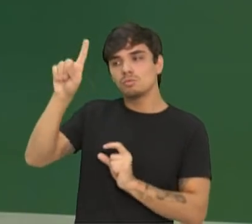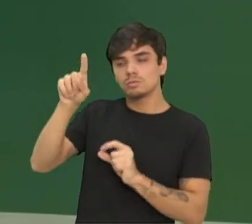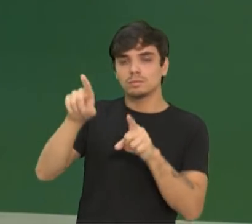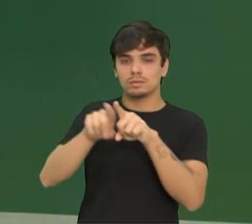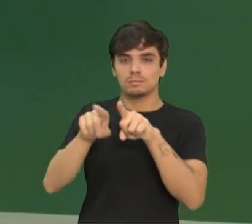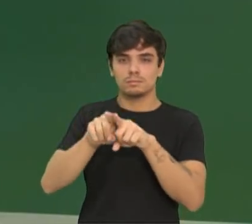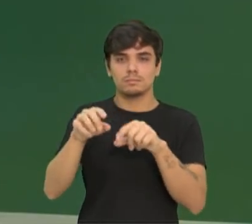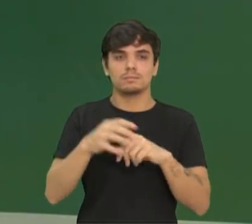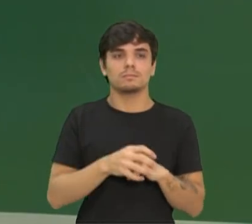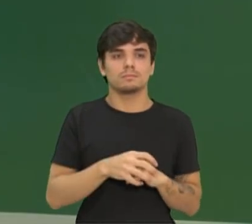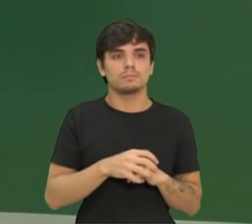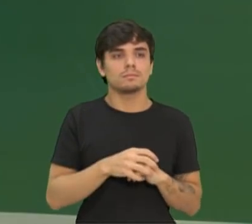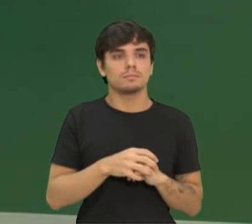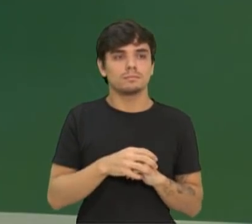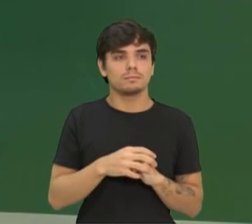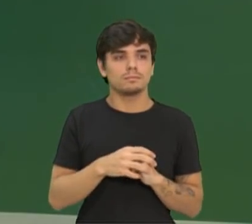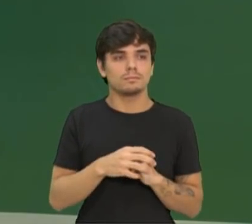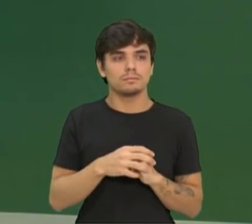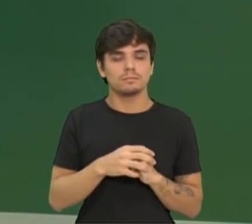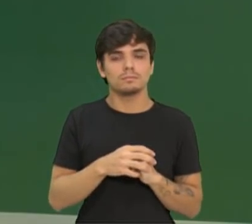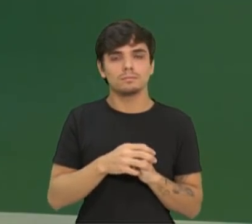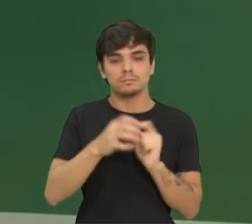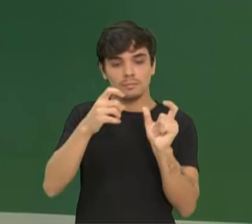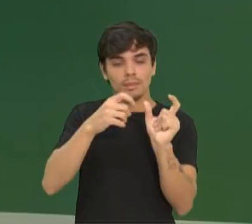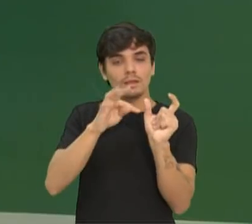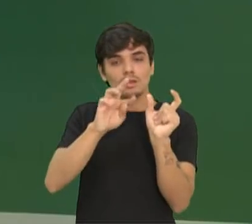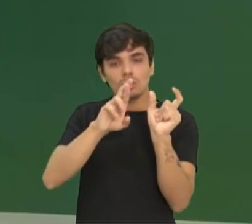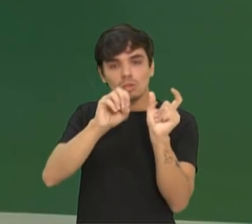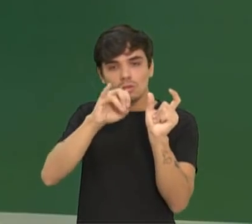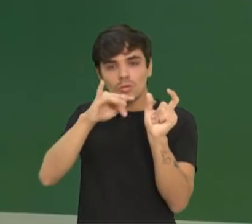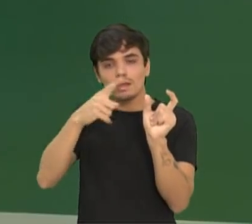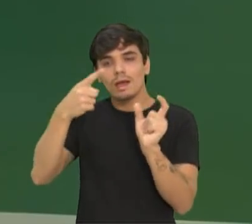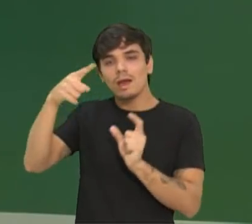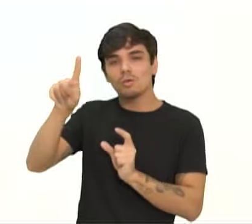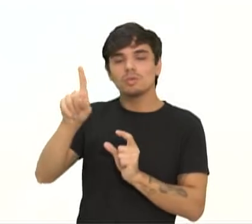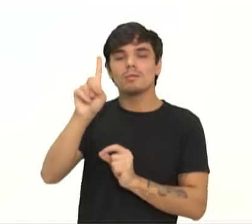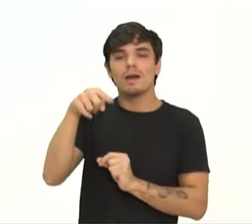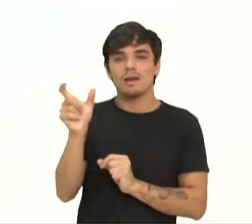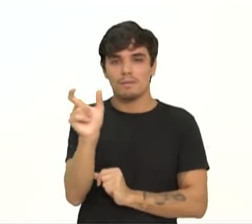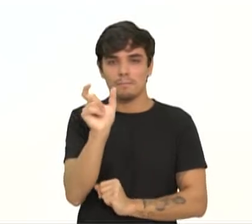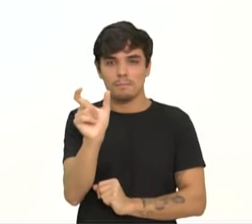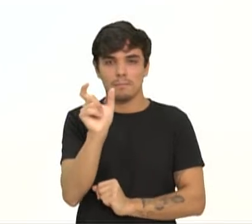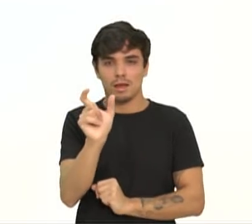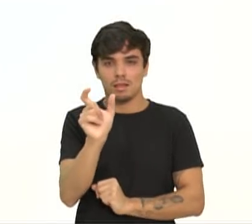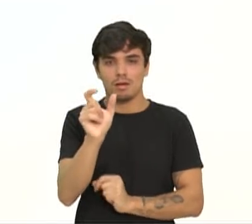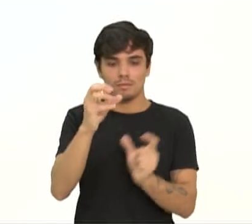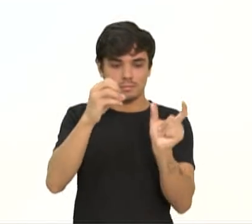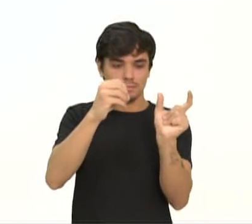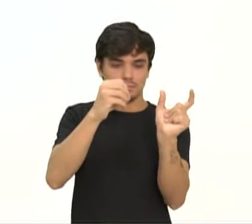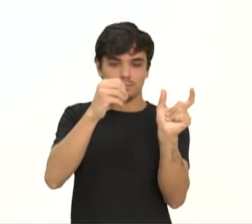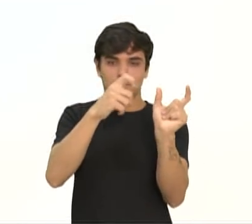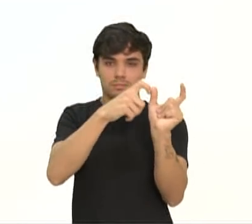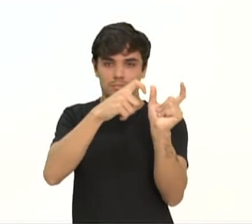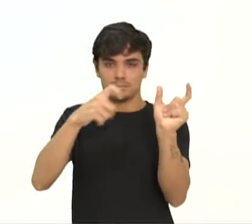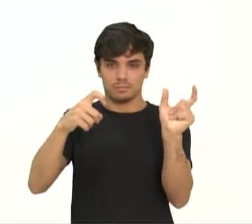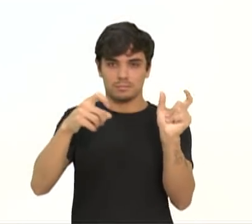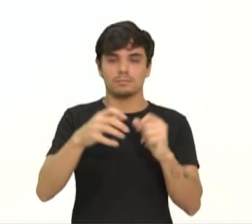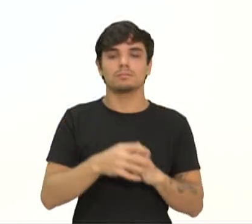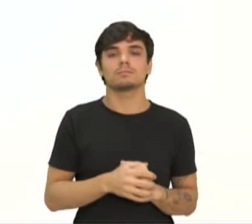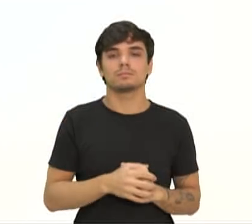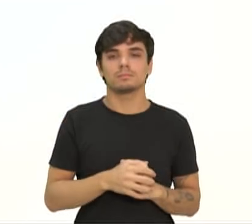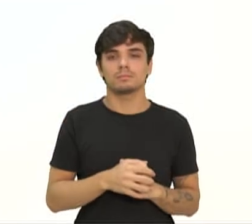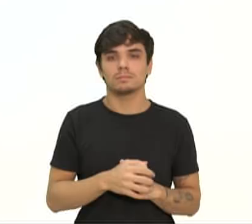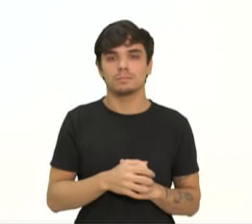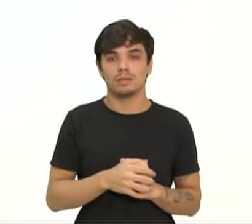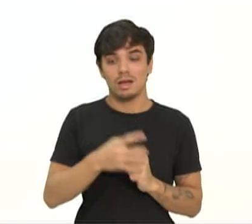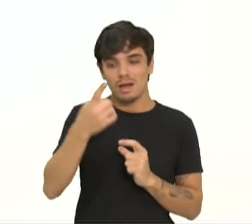O acento também indica isso. Se a sílaba tônica é a última, são palavras oxítonas. A última sílaba